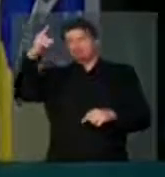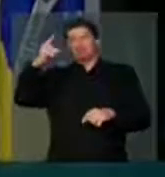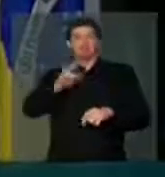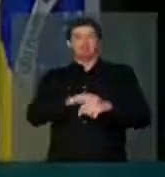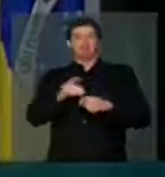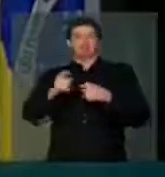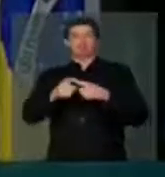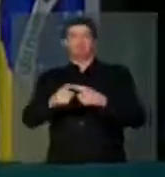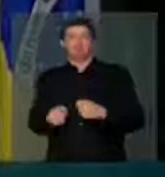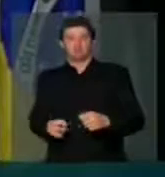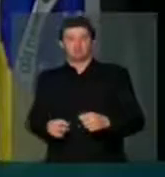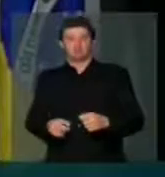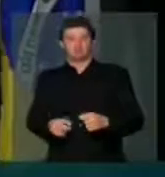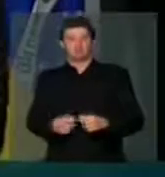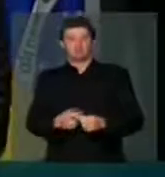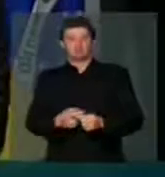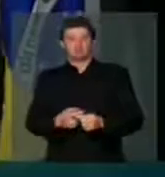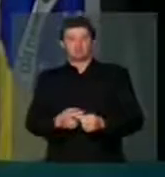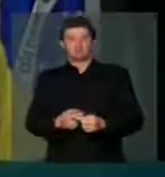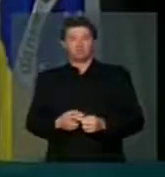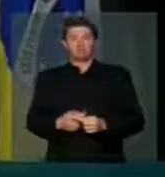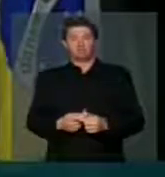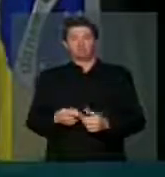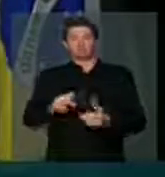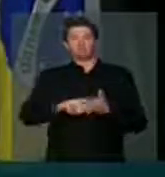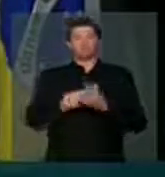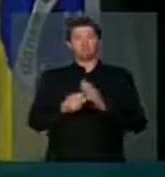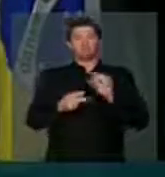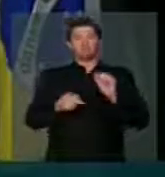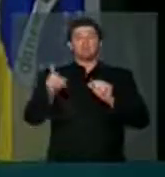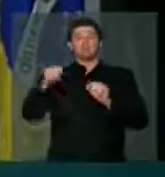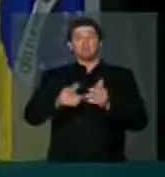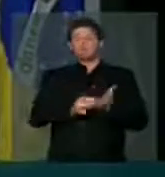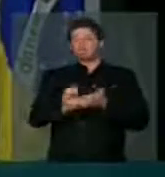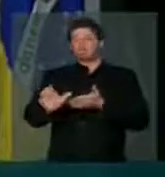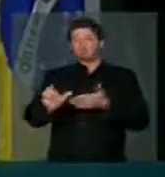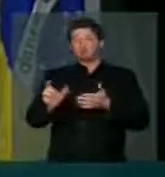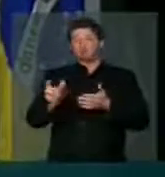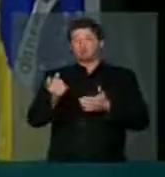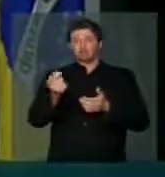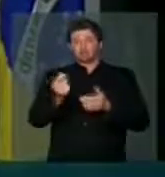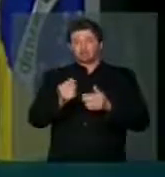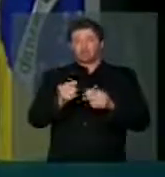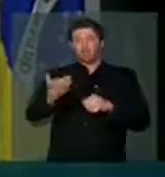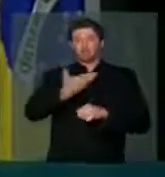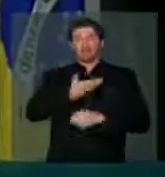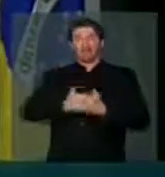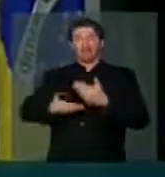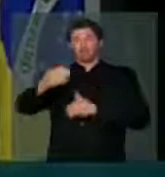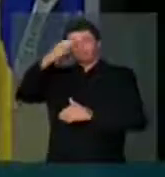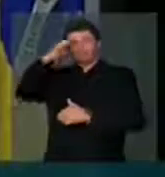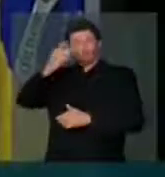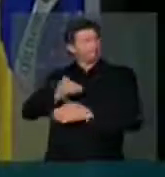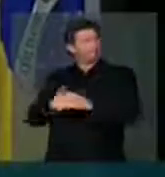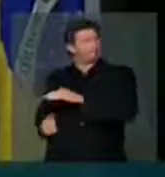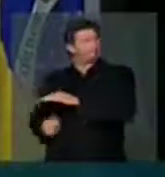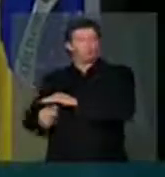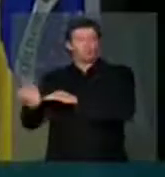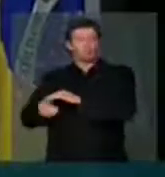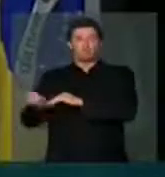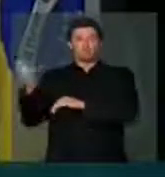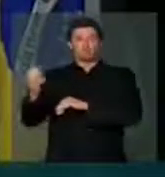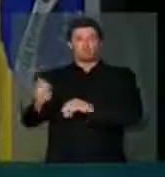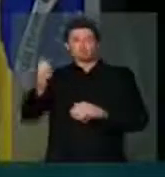Médico, o que não passou de mais um duto para enviar recursos brasileiros para os companheiros cubanos.